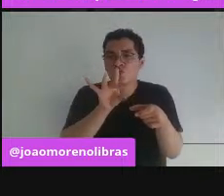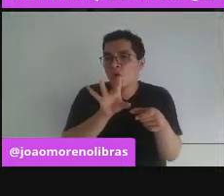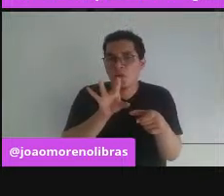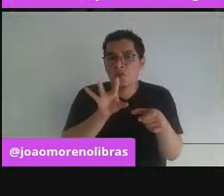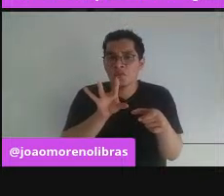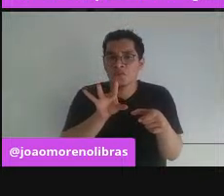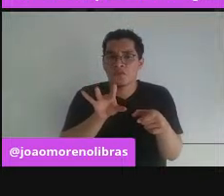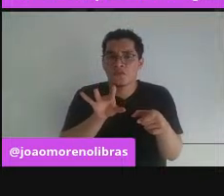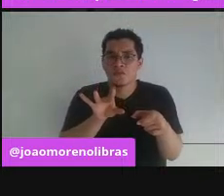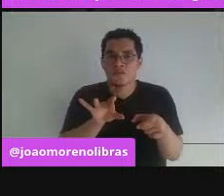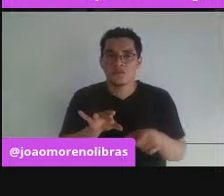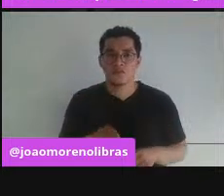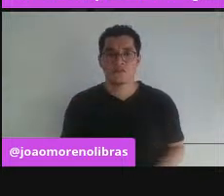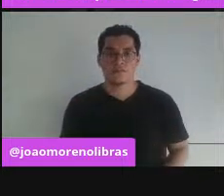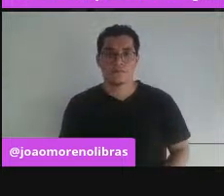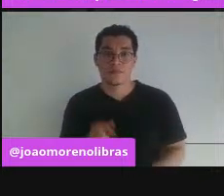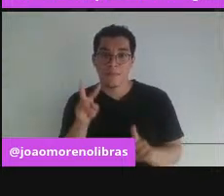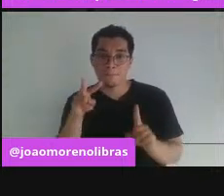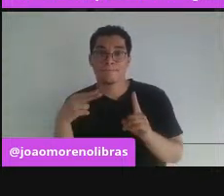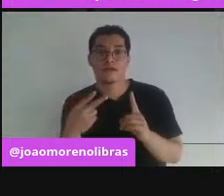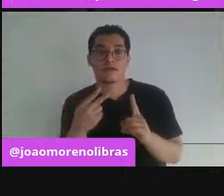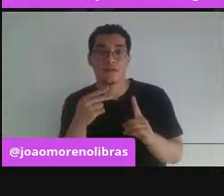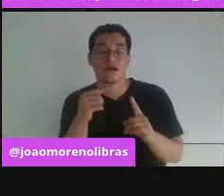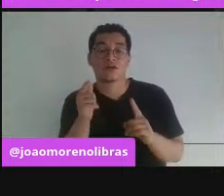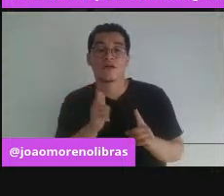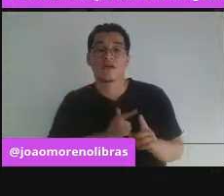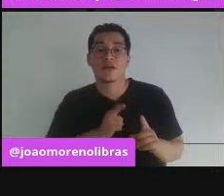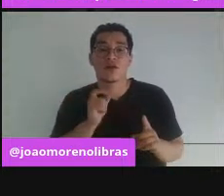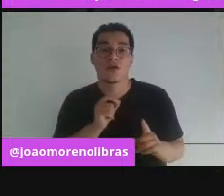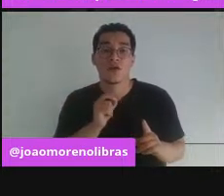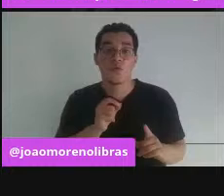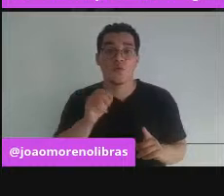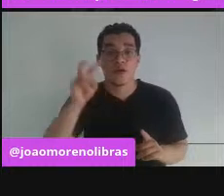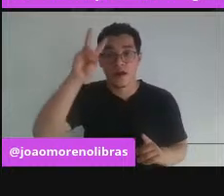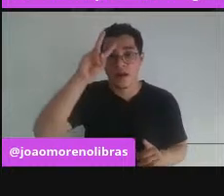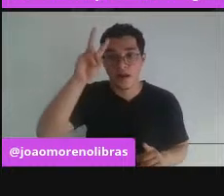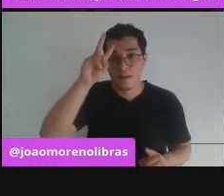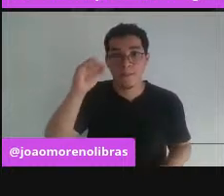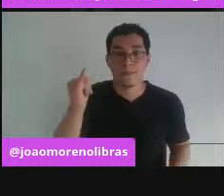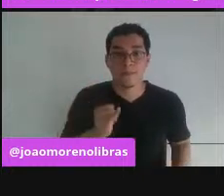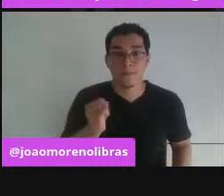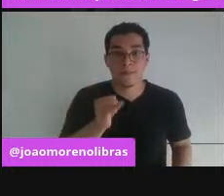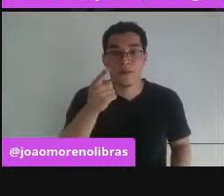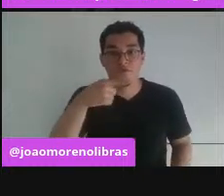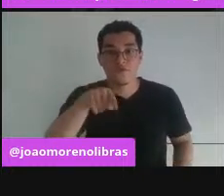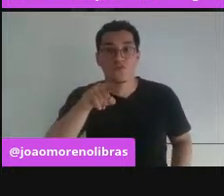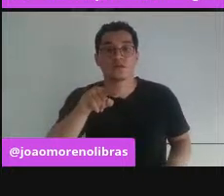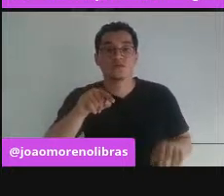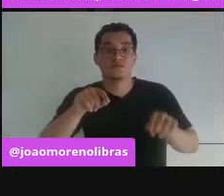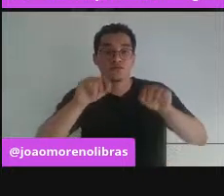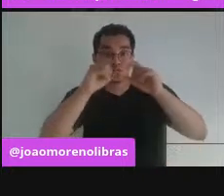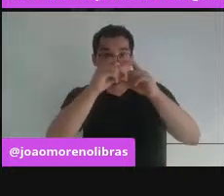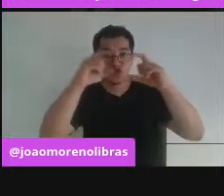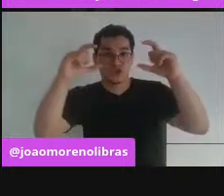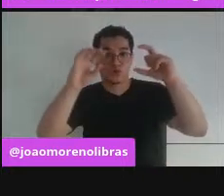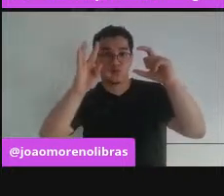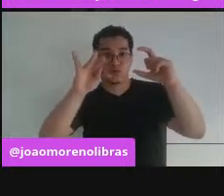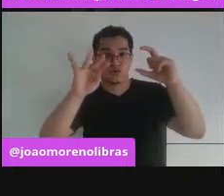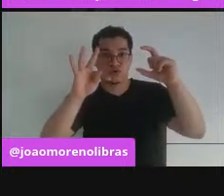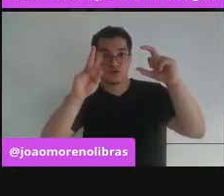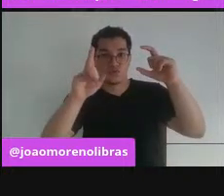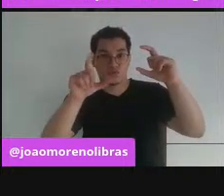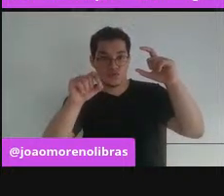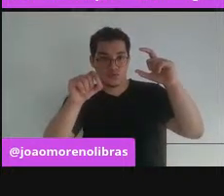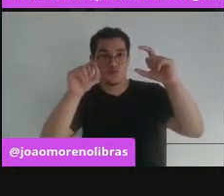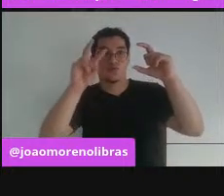Nessa perspectiva, lembro o título da matéria, abro aspas, Moro diz que não há tortura em presídios no Pará.